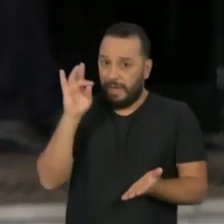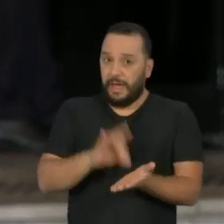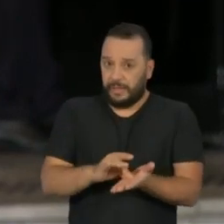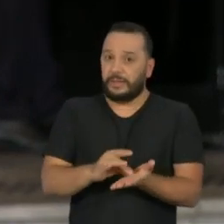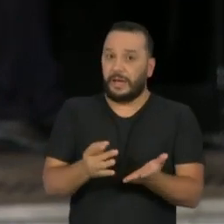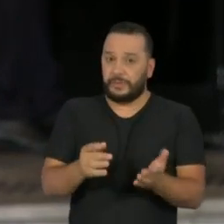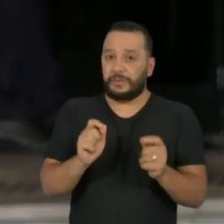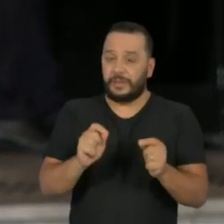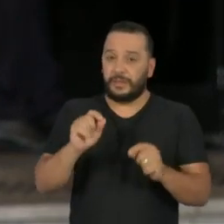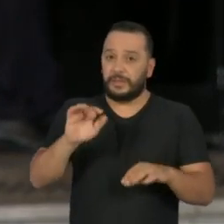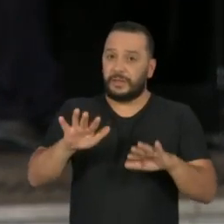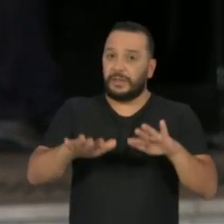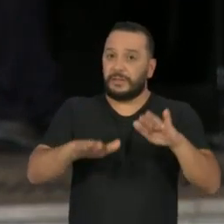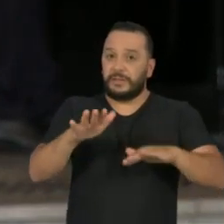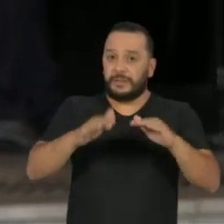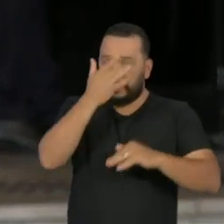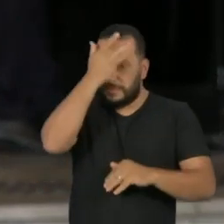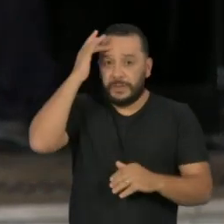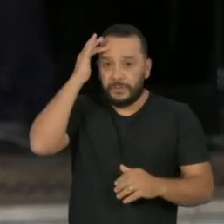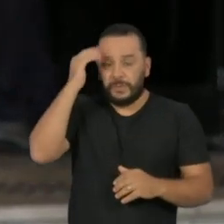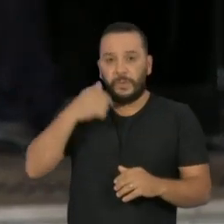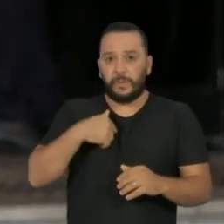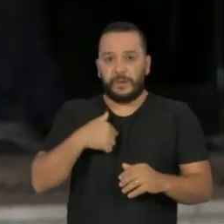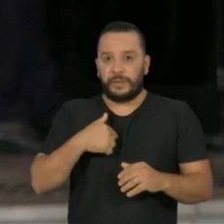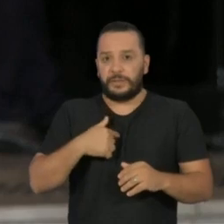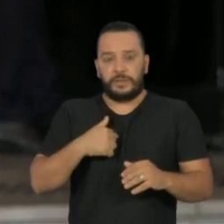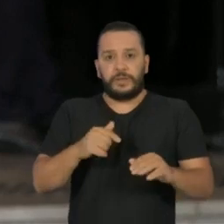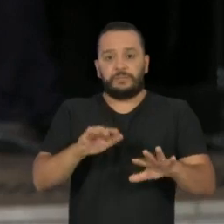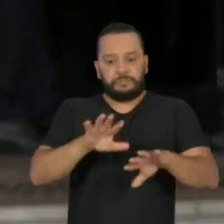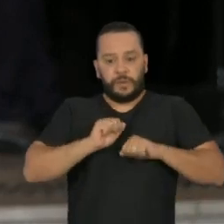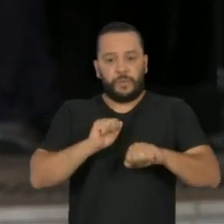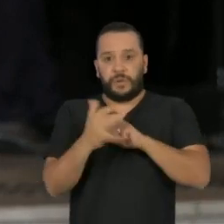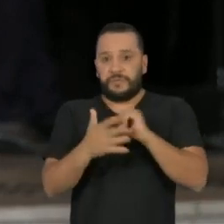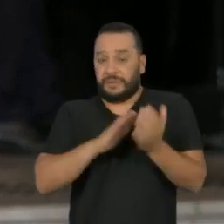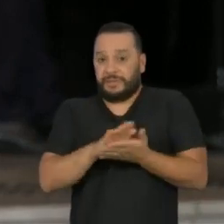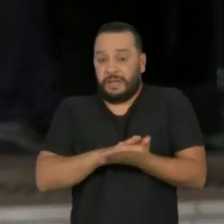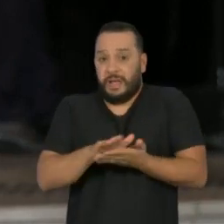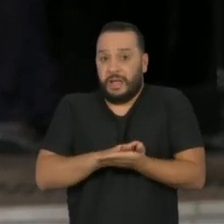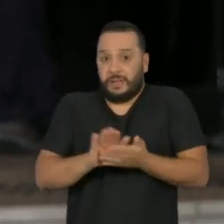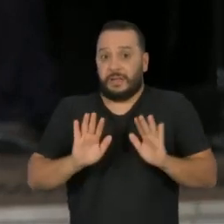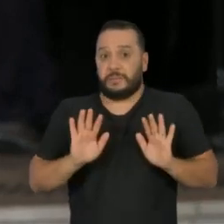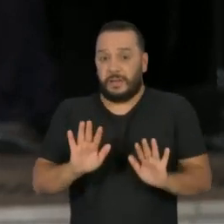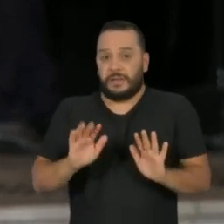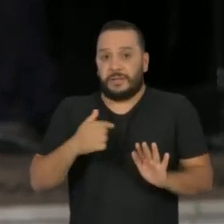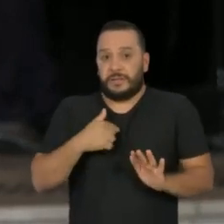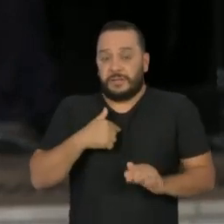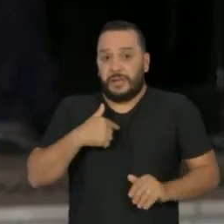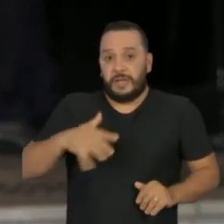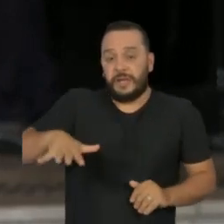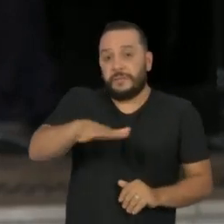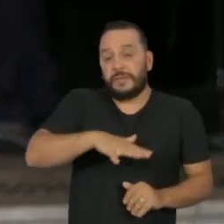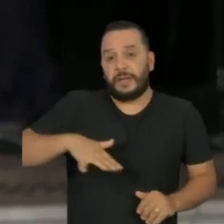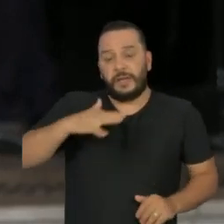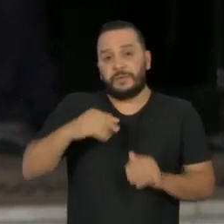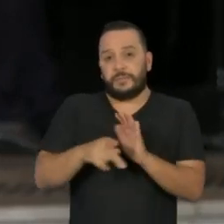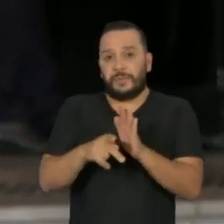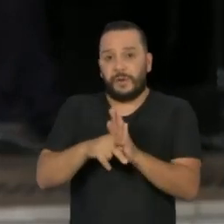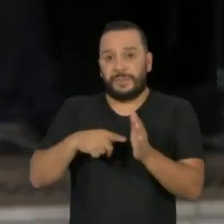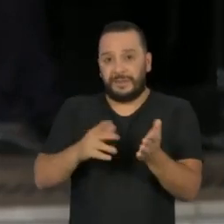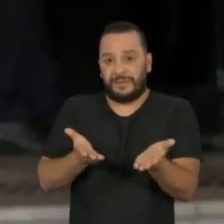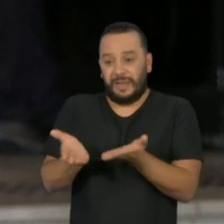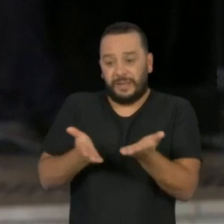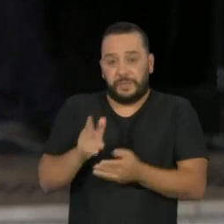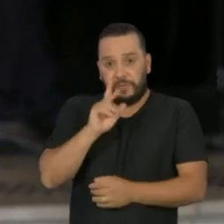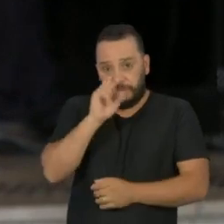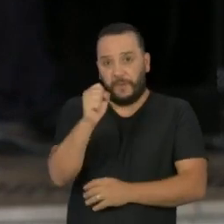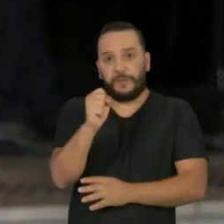alta precoce dos não coronavírus positivos, principalmente em ambiente de terapia intensiva. Então, a gestão de